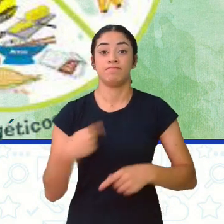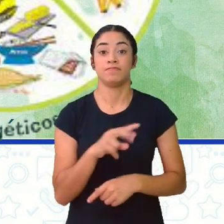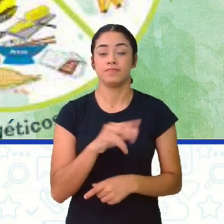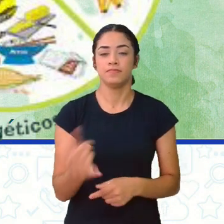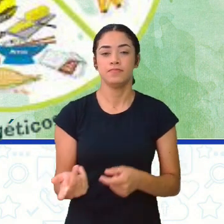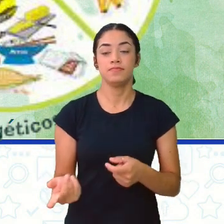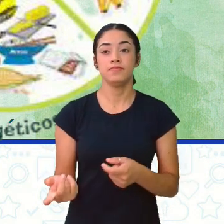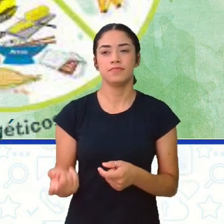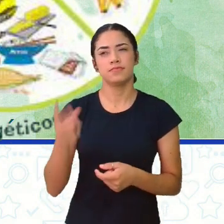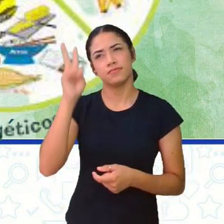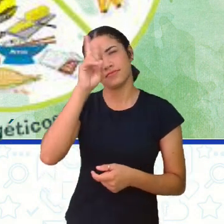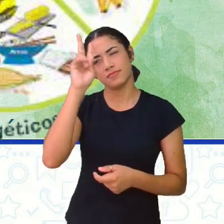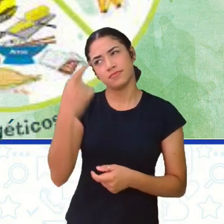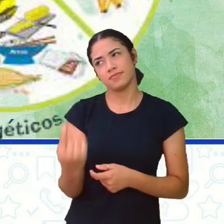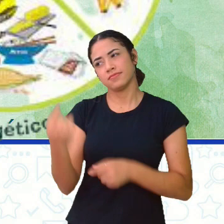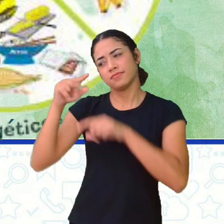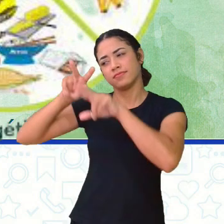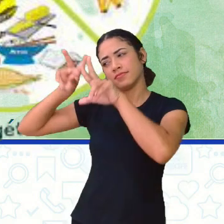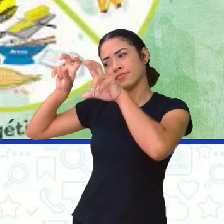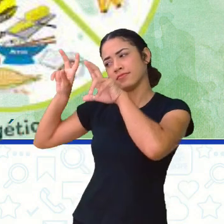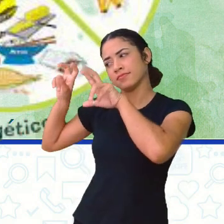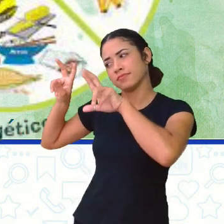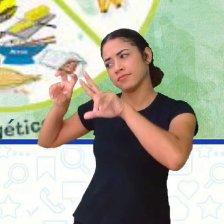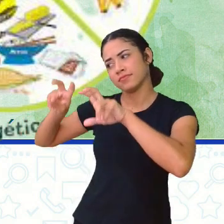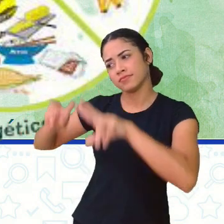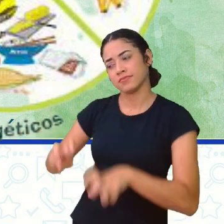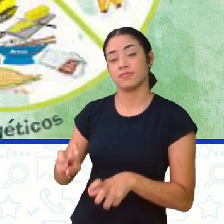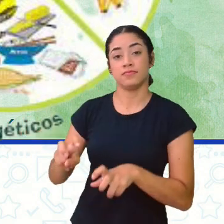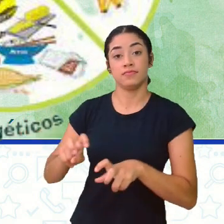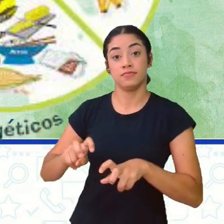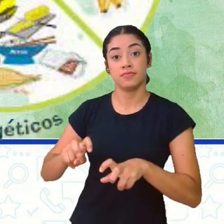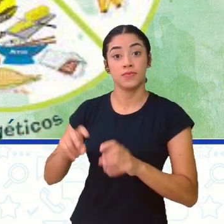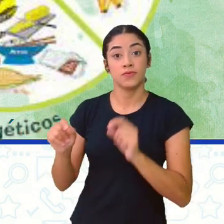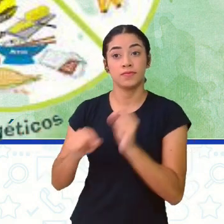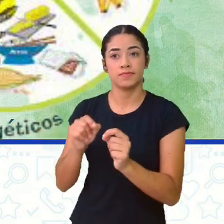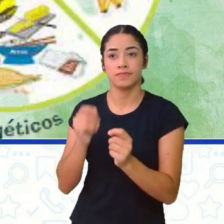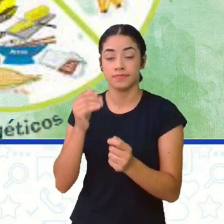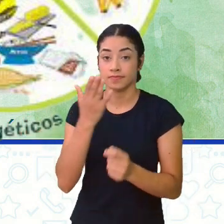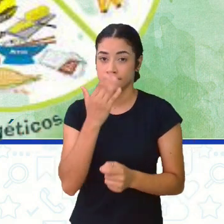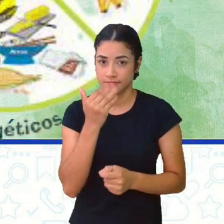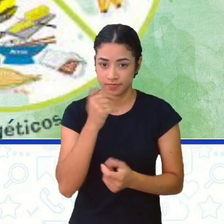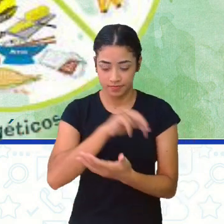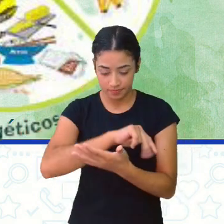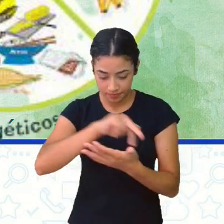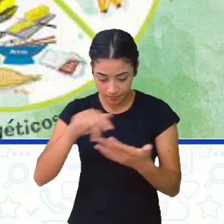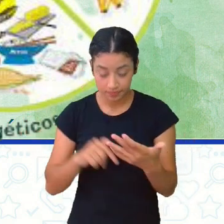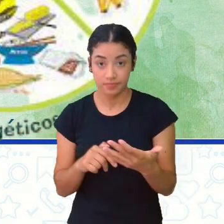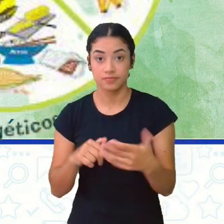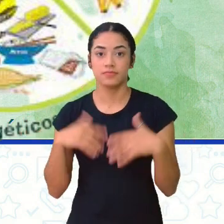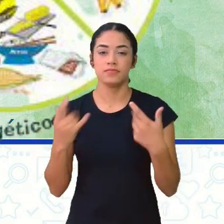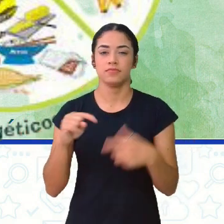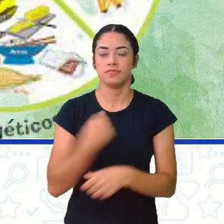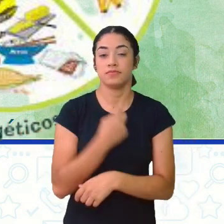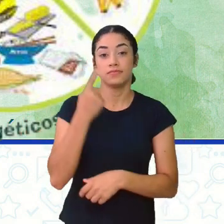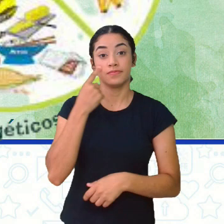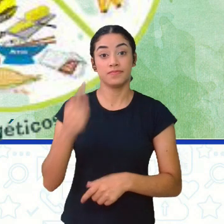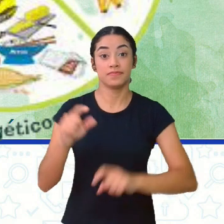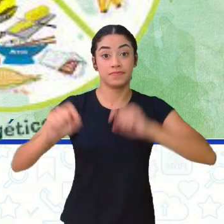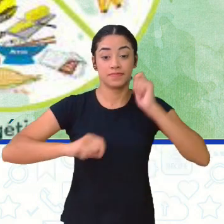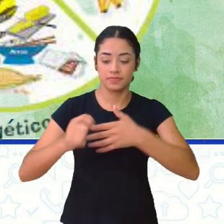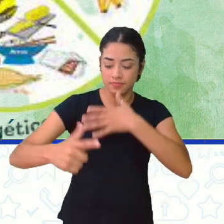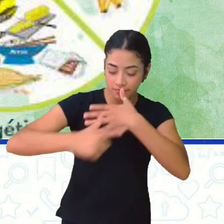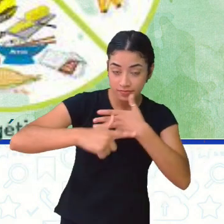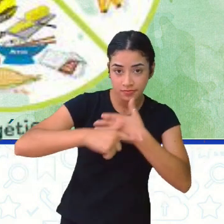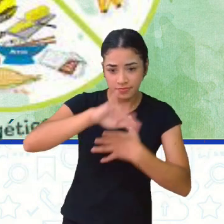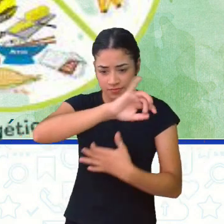alguns assuntos que foram trabalhados na aula de alimentos. Veja que interessante. Nós estamos revendo aí as